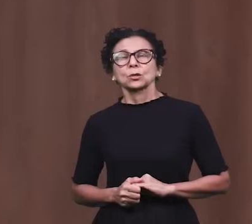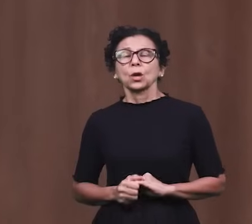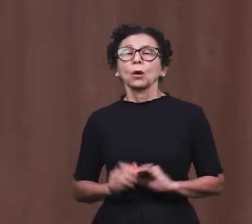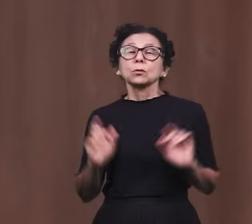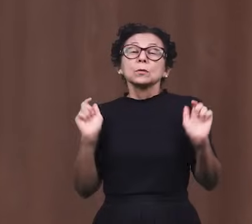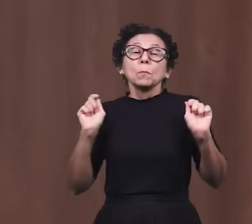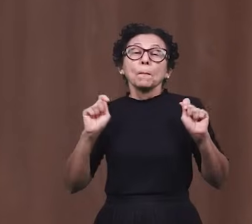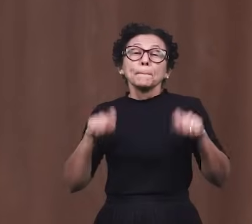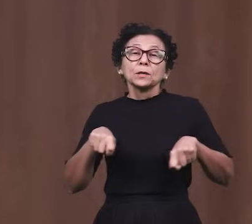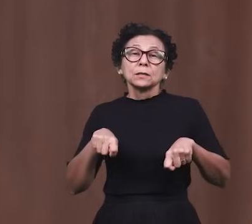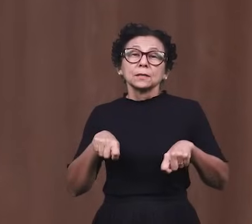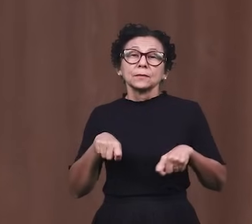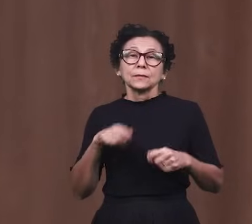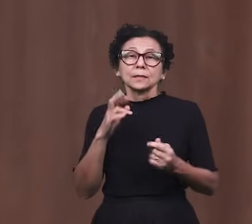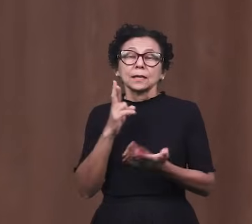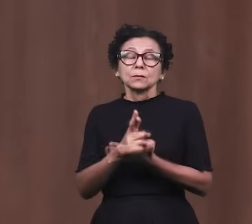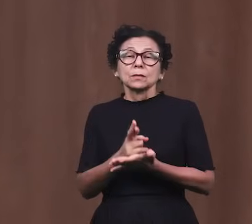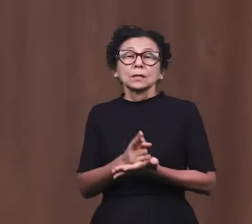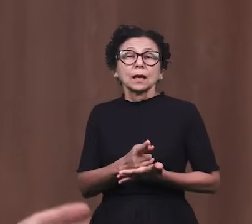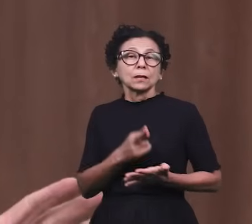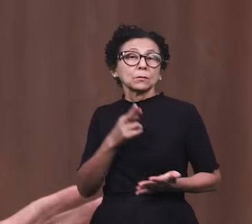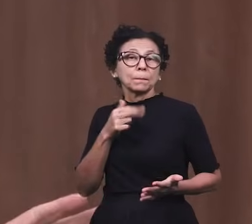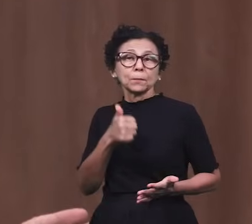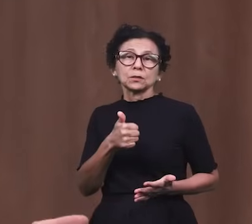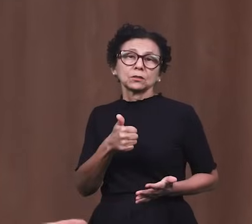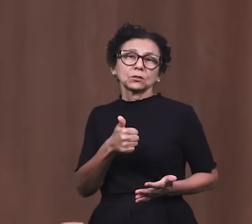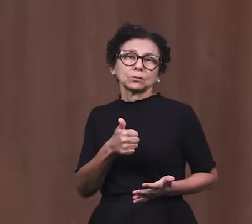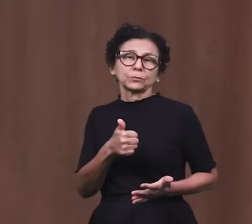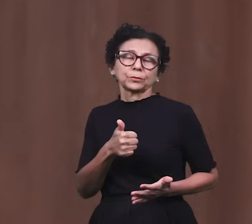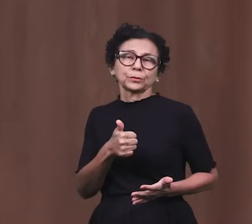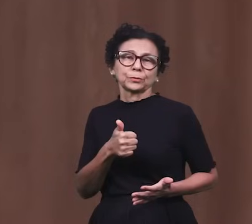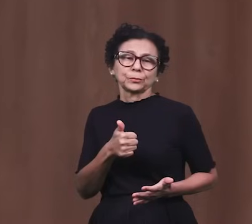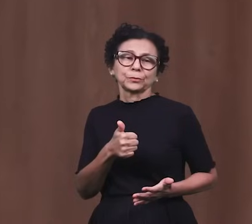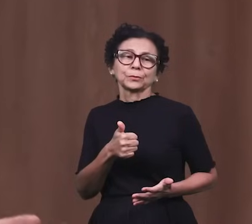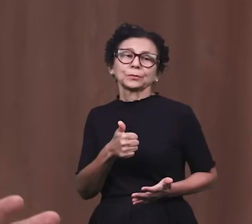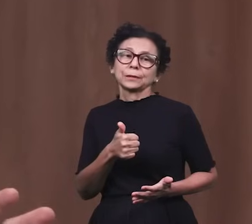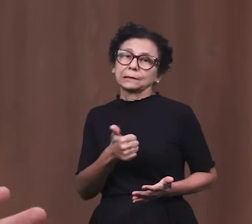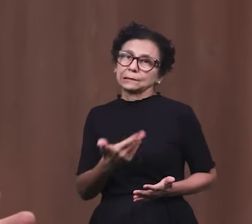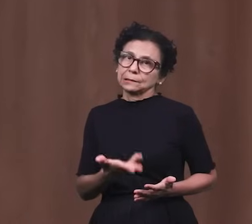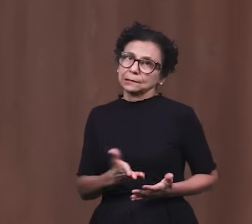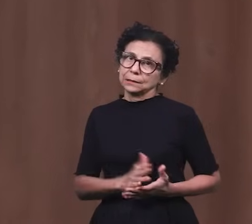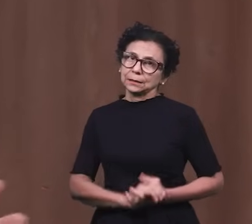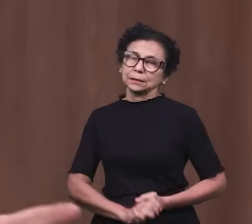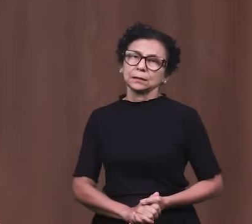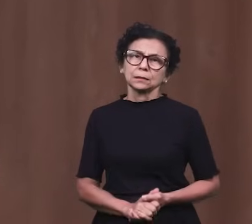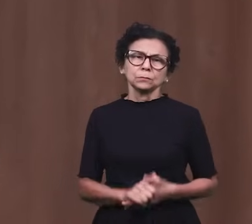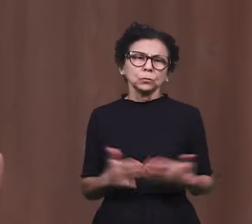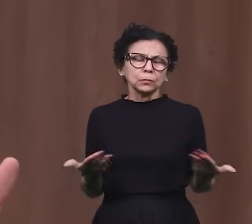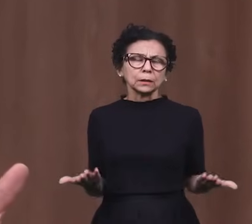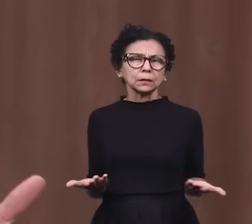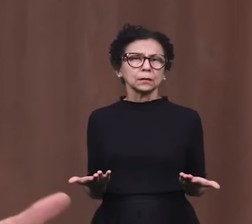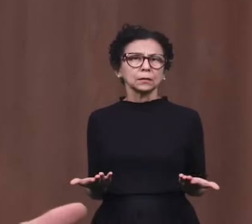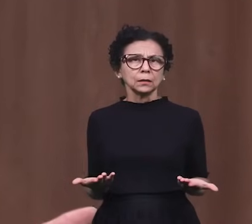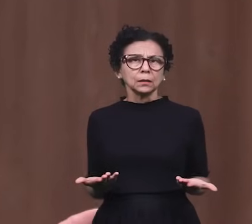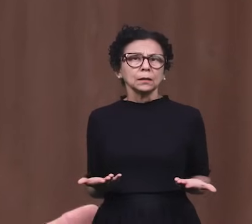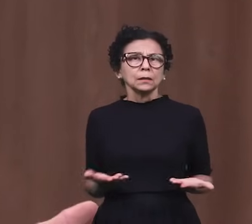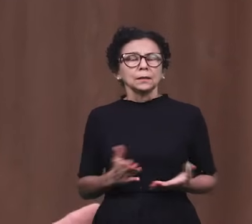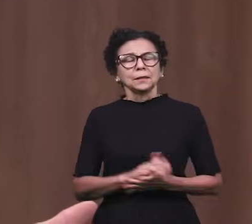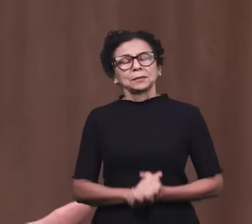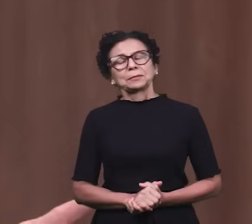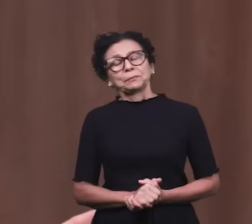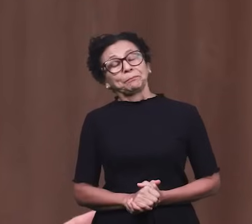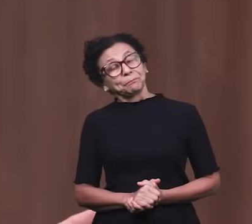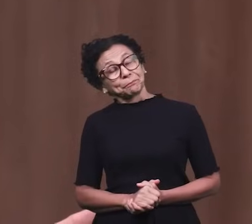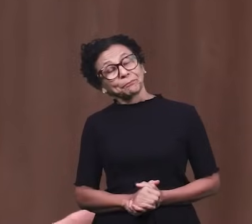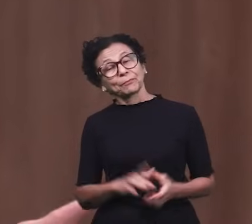ali os possíveis benefícios daquilo que ele está falando. Isso é algo até desleal, né? Porque tudo na vida a gente